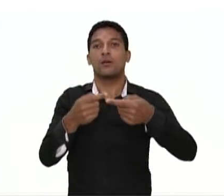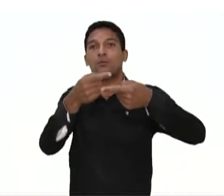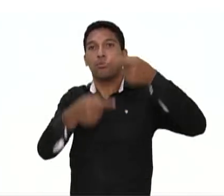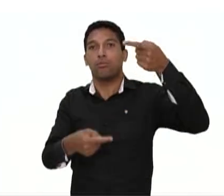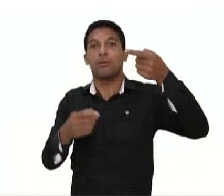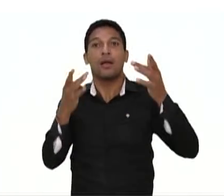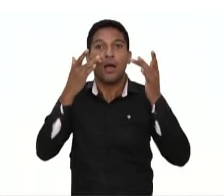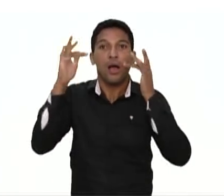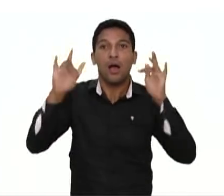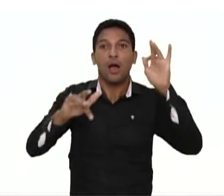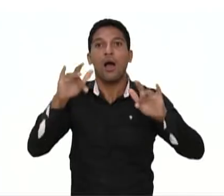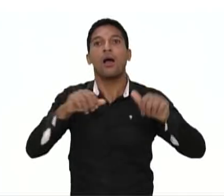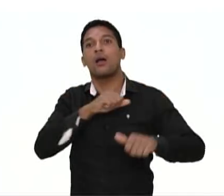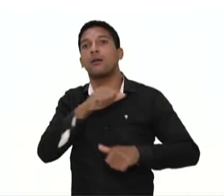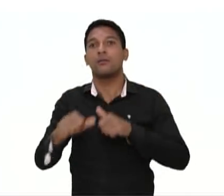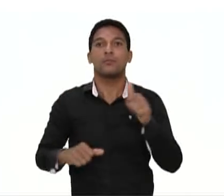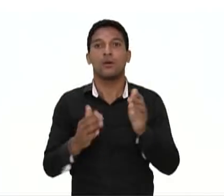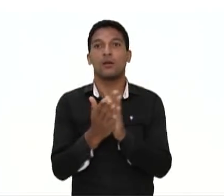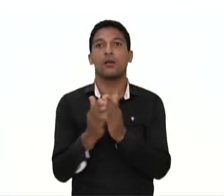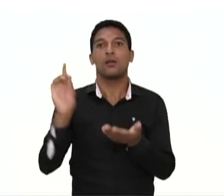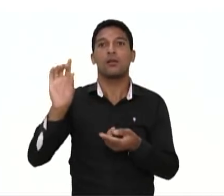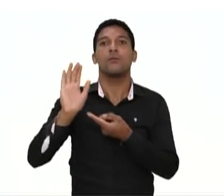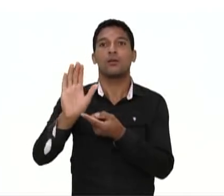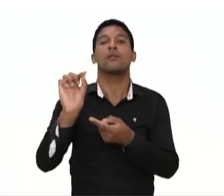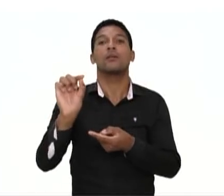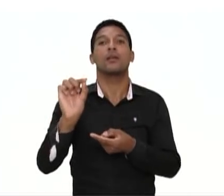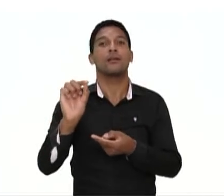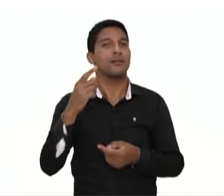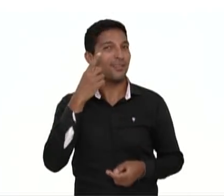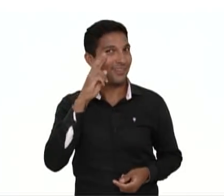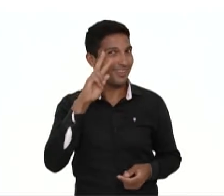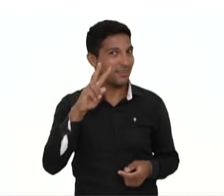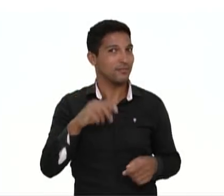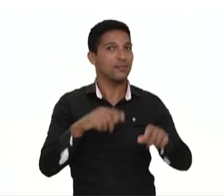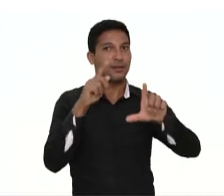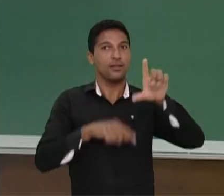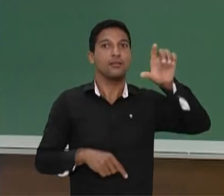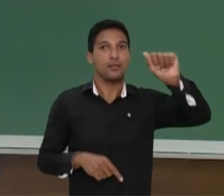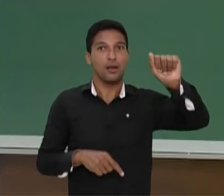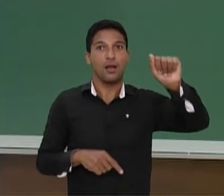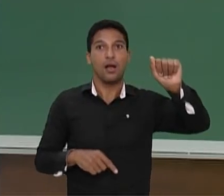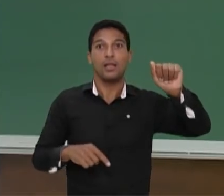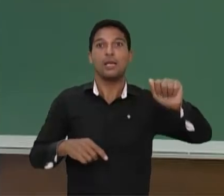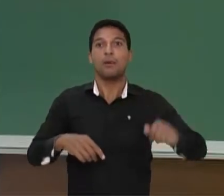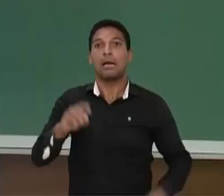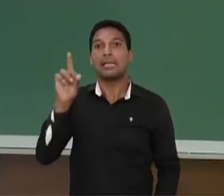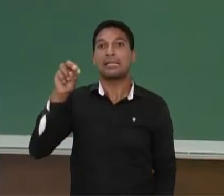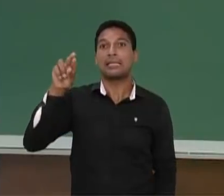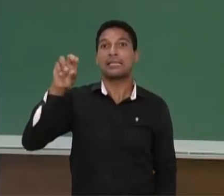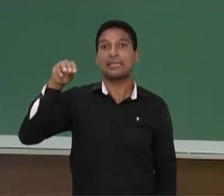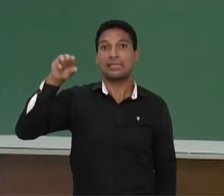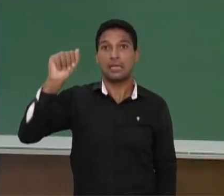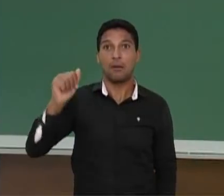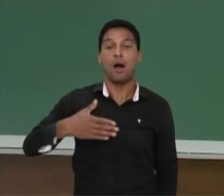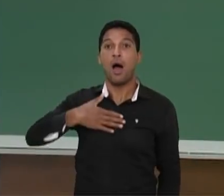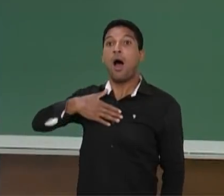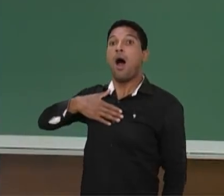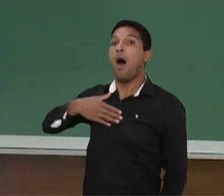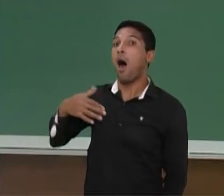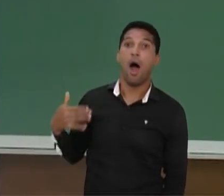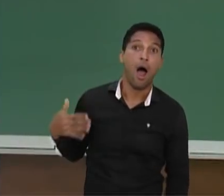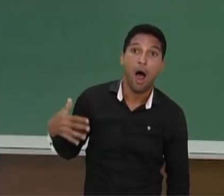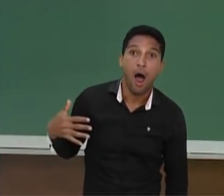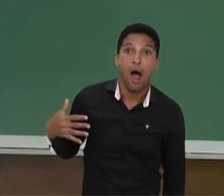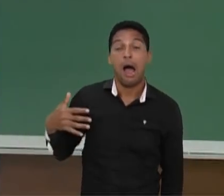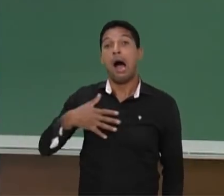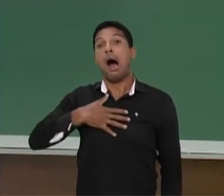A. Passaram a ser mais dramáticos. Lembra que a professora explicou o drama? Será que eles passaram a ser mais